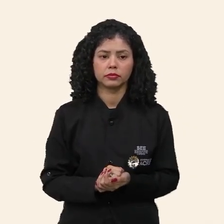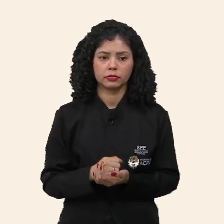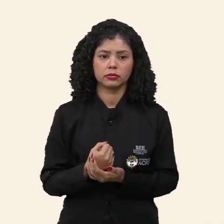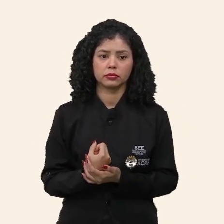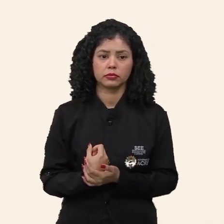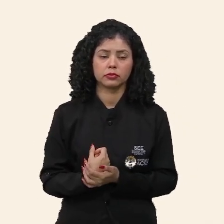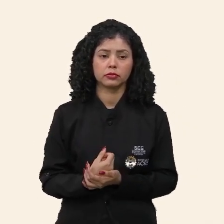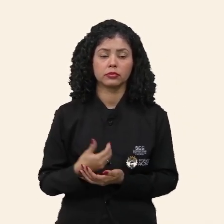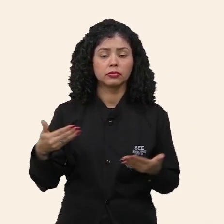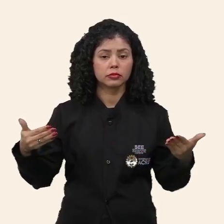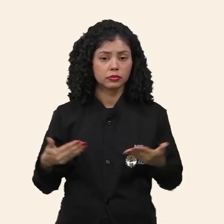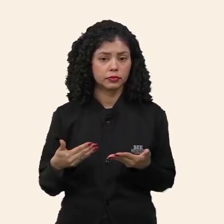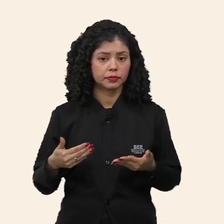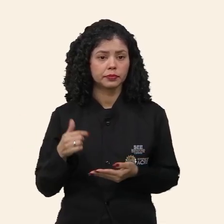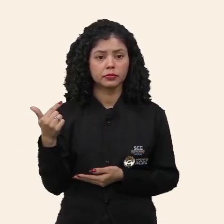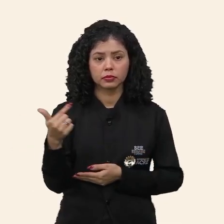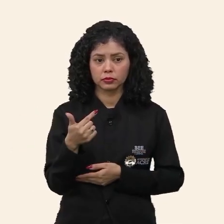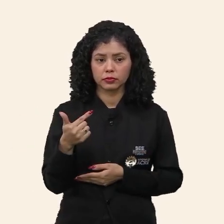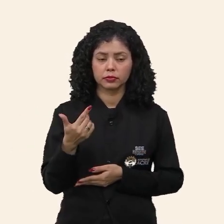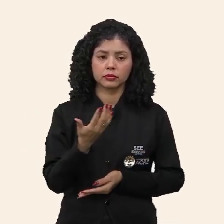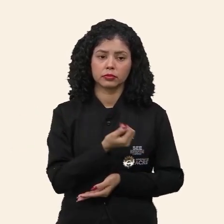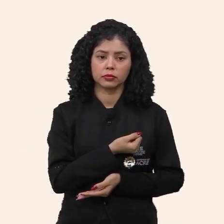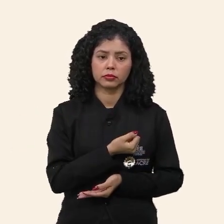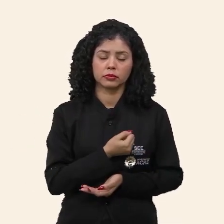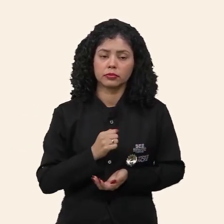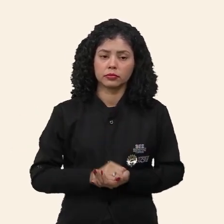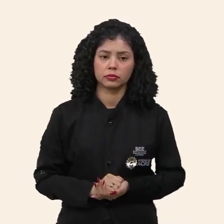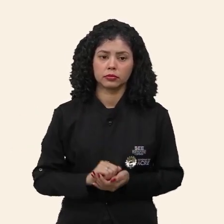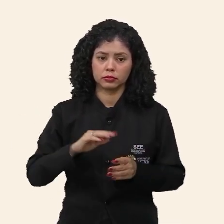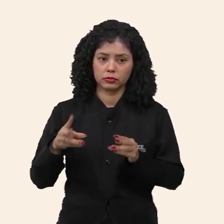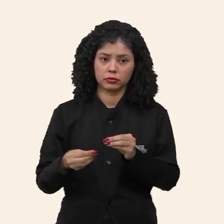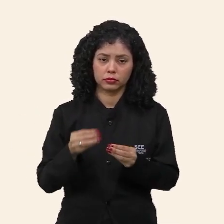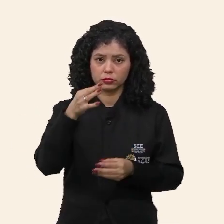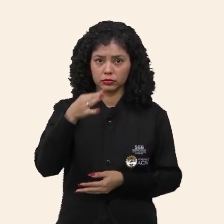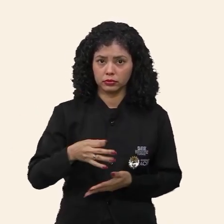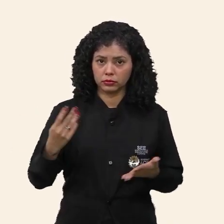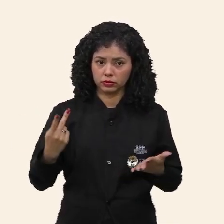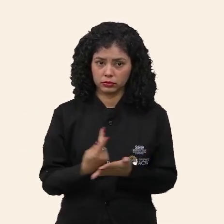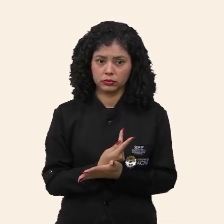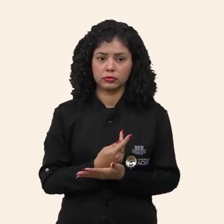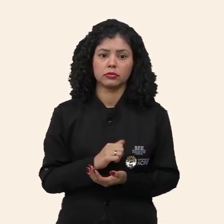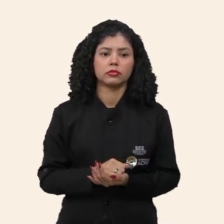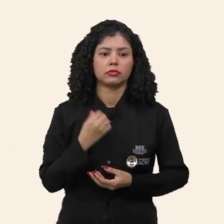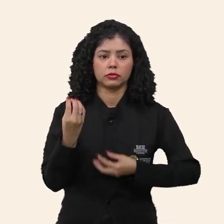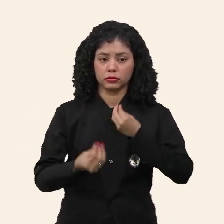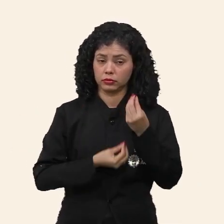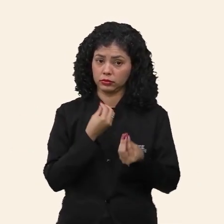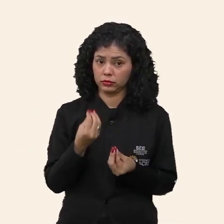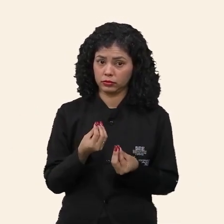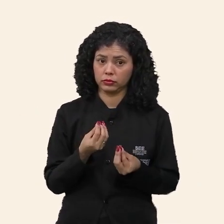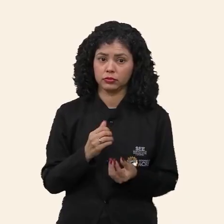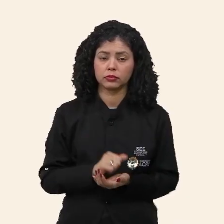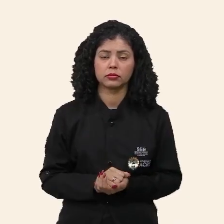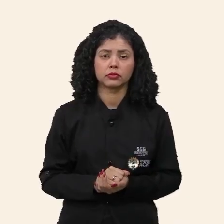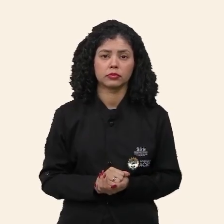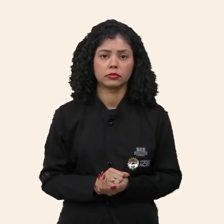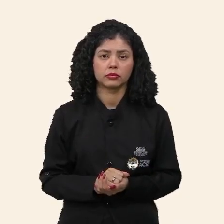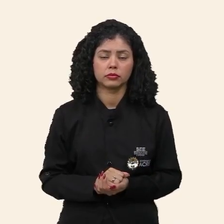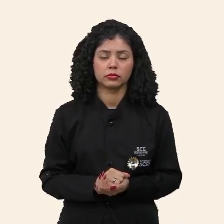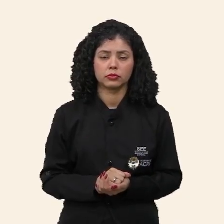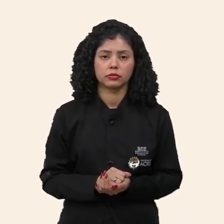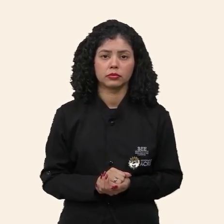prescritiva. Agora vamos à questão 2, completar com certo ou errado, correto ou